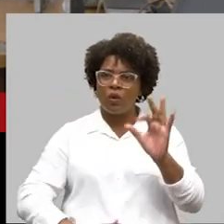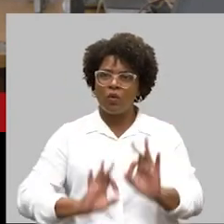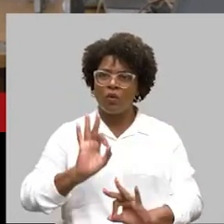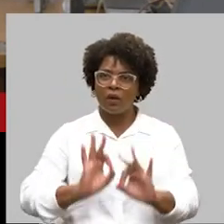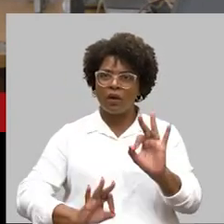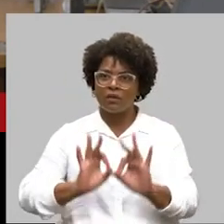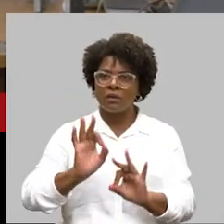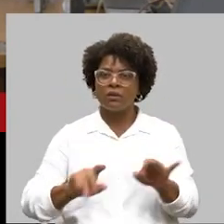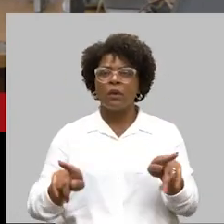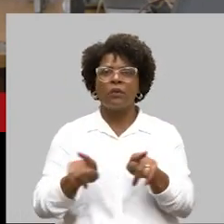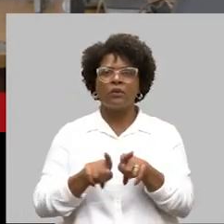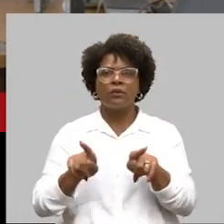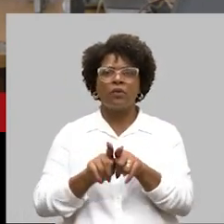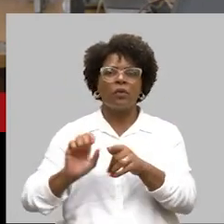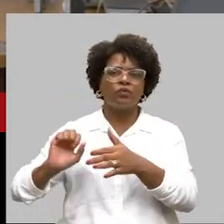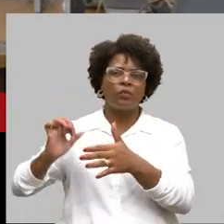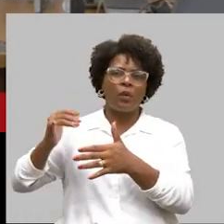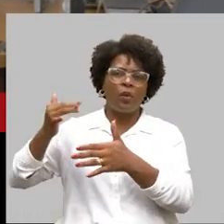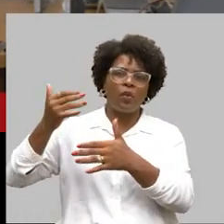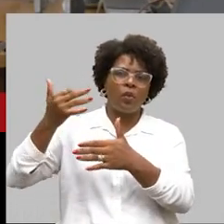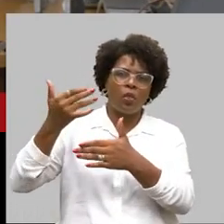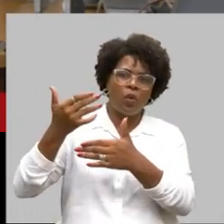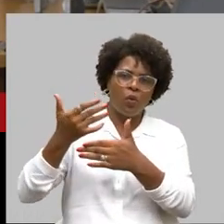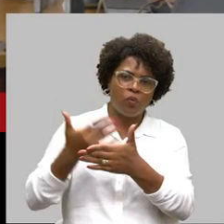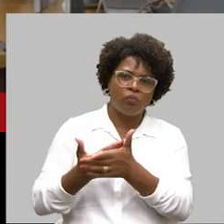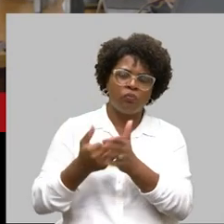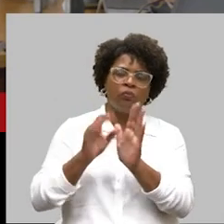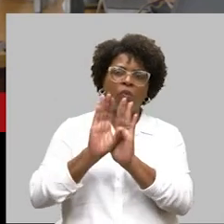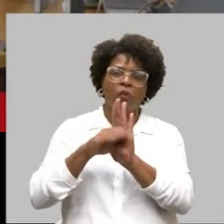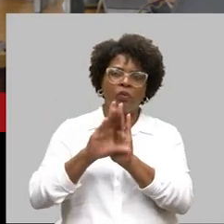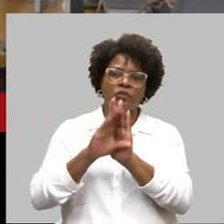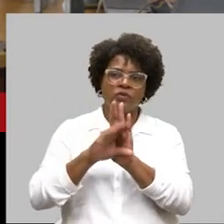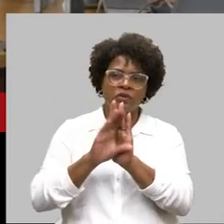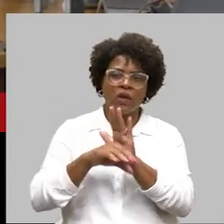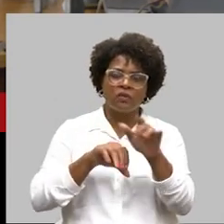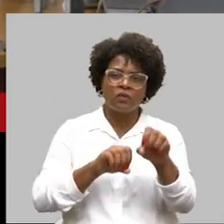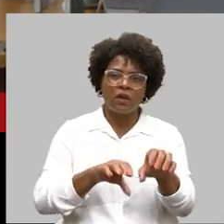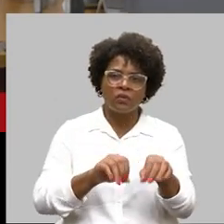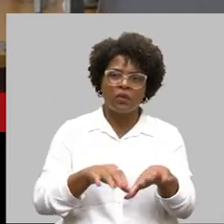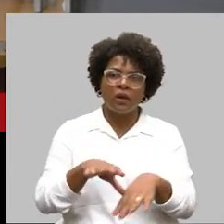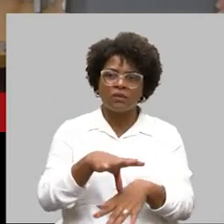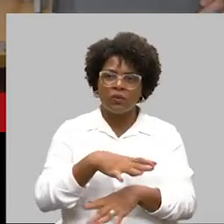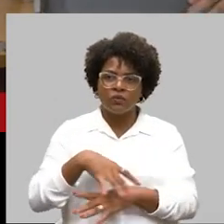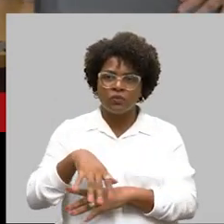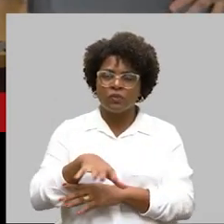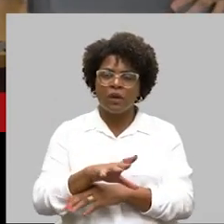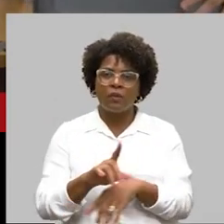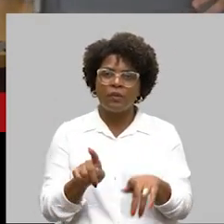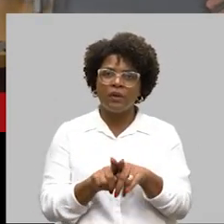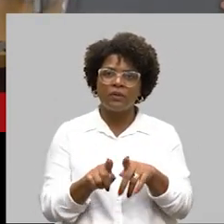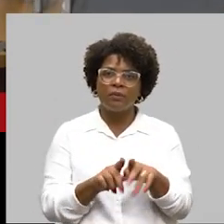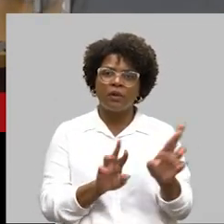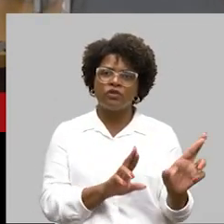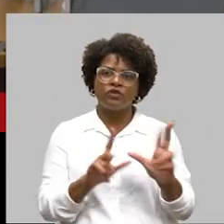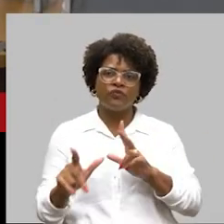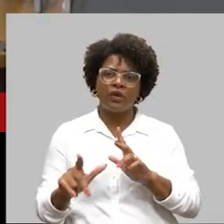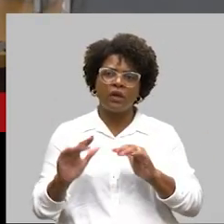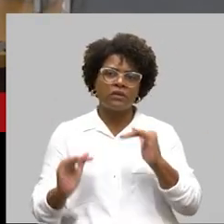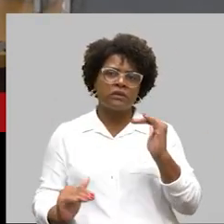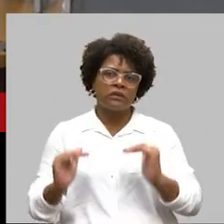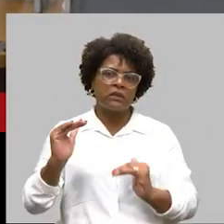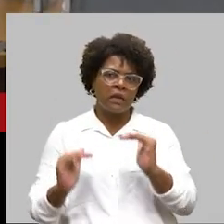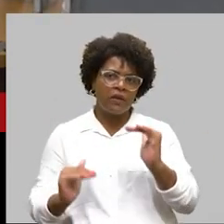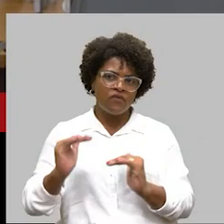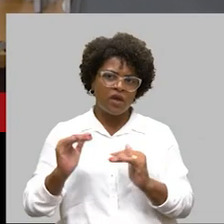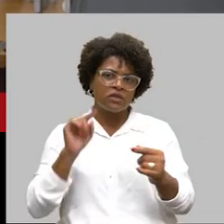construção dos conceitos e princípios da Educação do campo bem como a execução nos diferentes níveis e modalidades